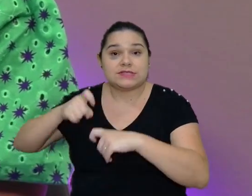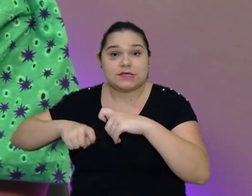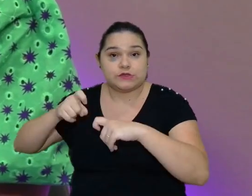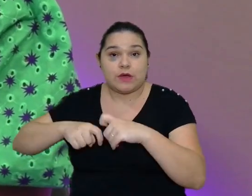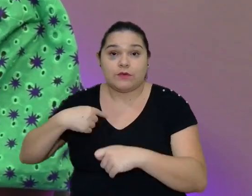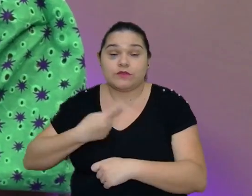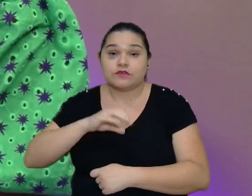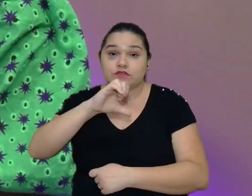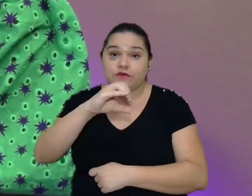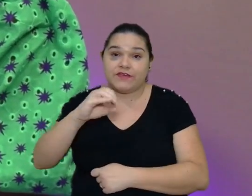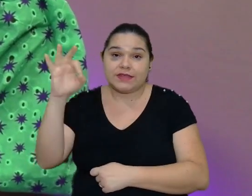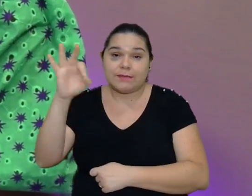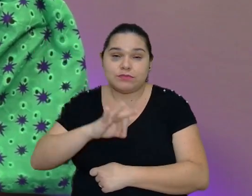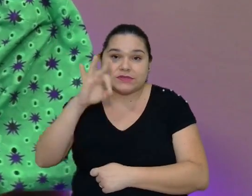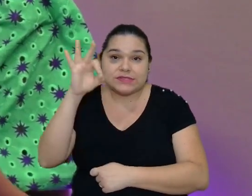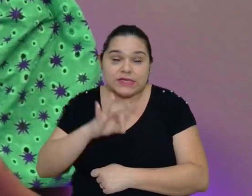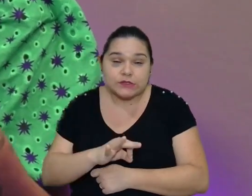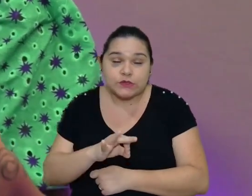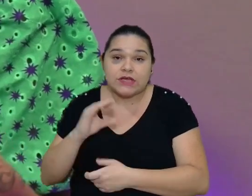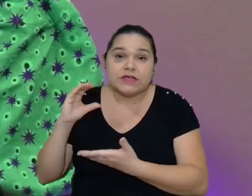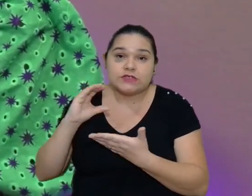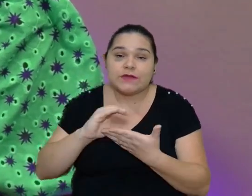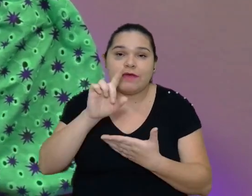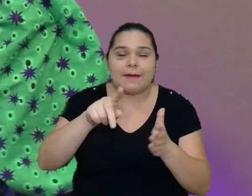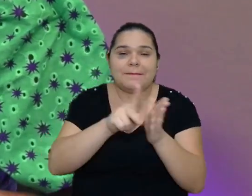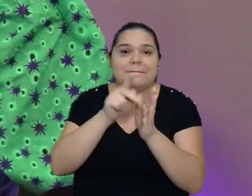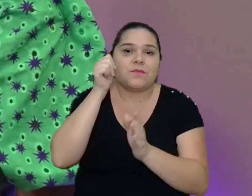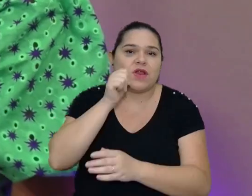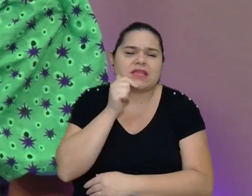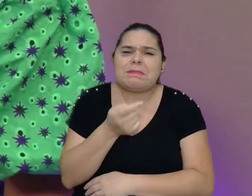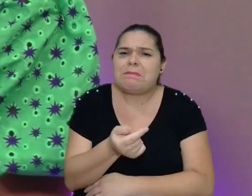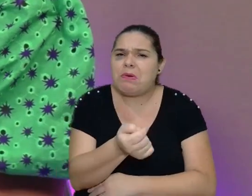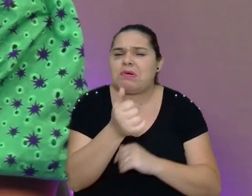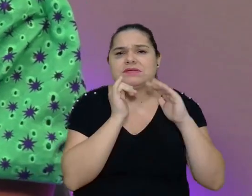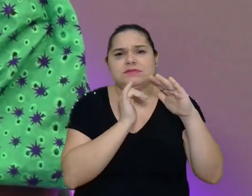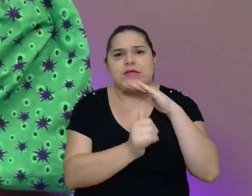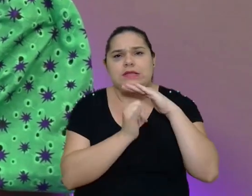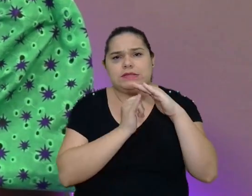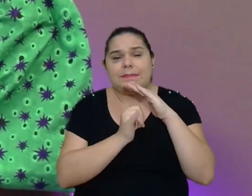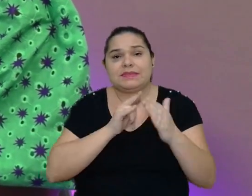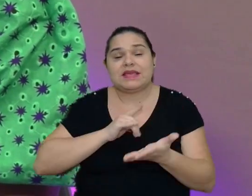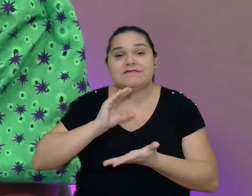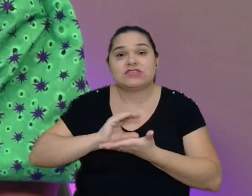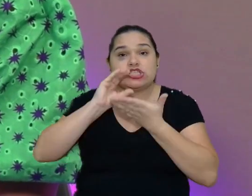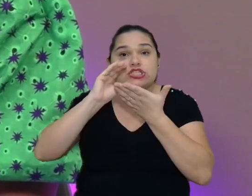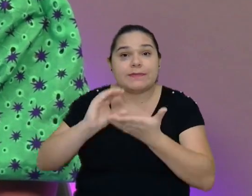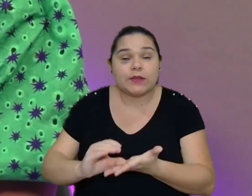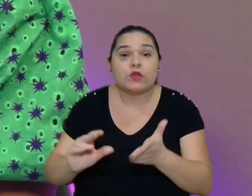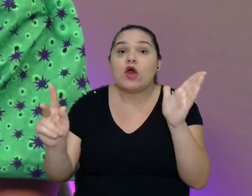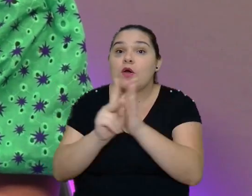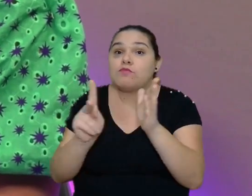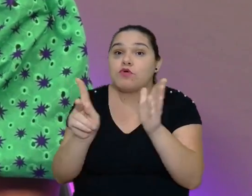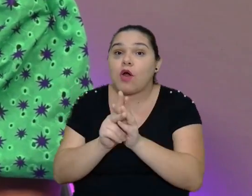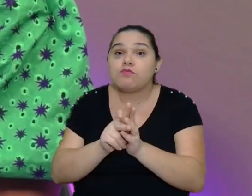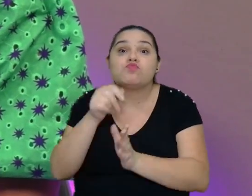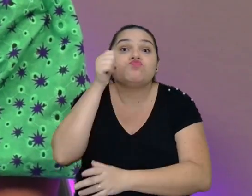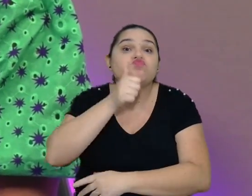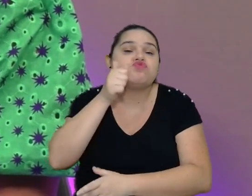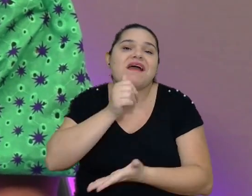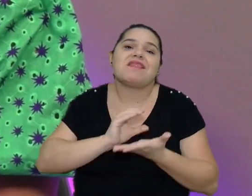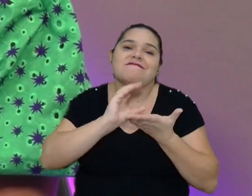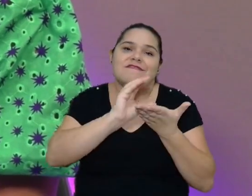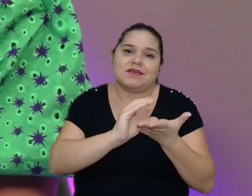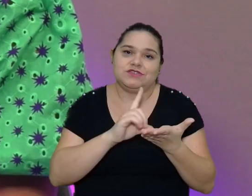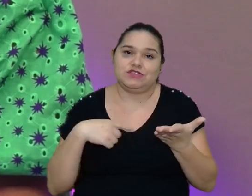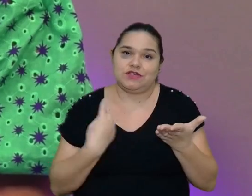investimento veio de outras mulheres, então acho que nós somos uma das poucas startups que tem um investimento maciço vindo de outras mulheres. E para fechar esse